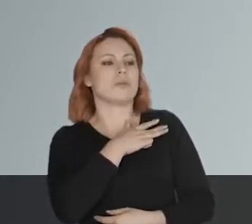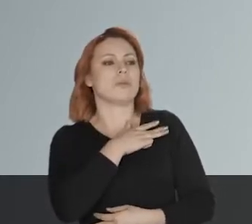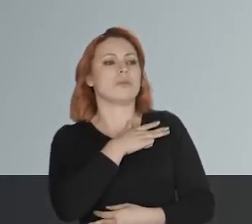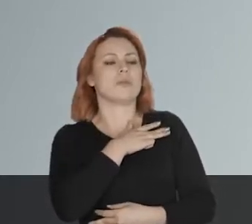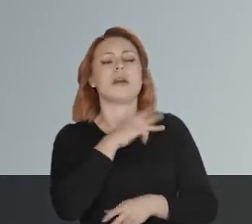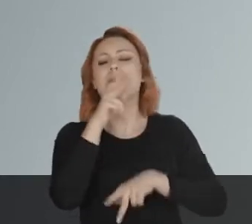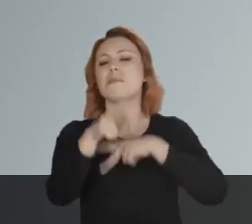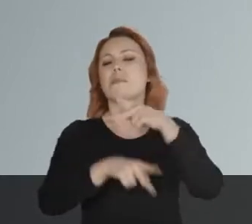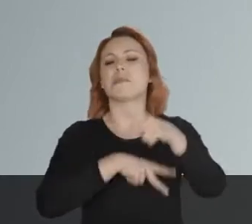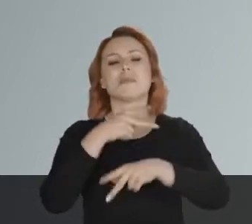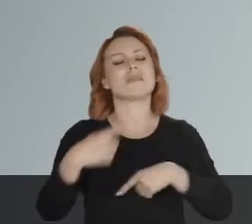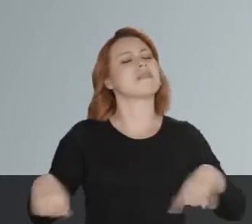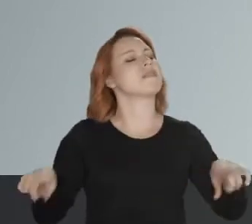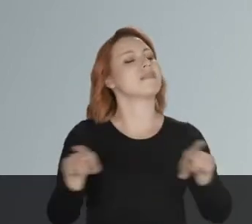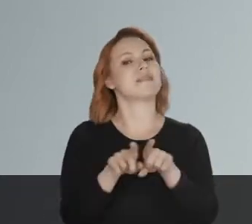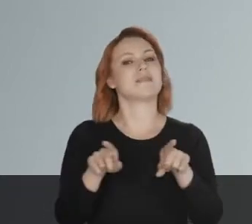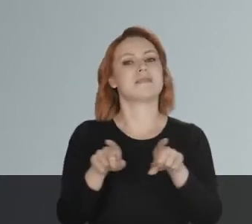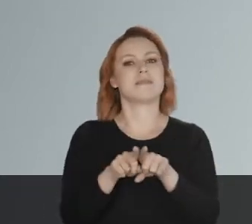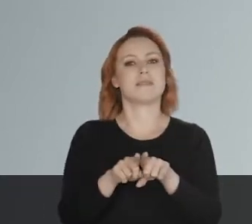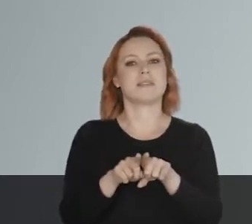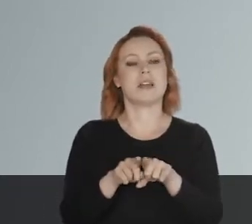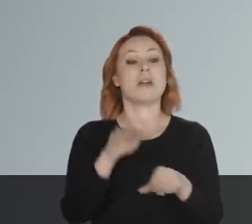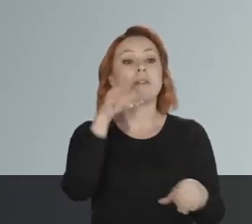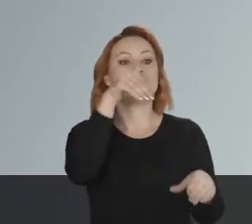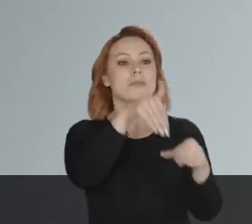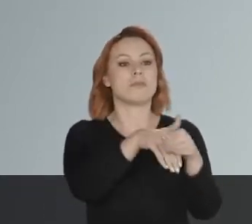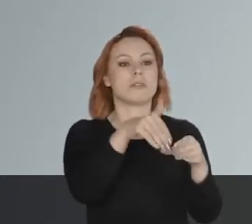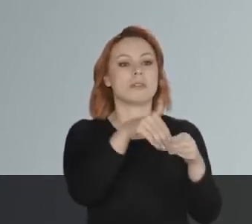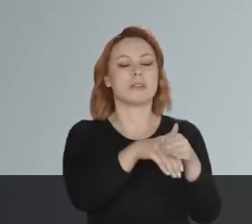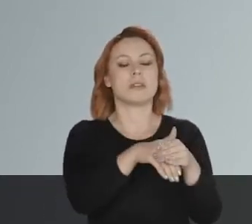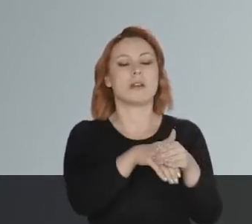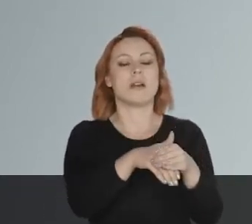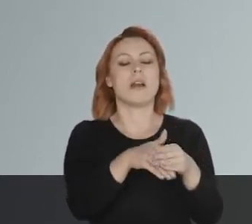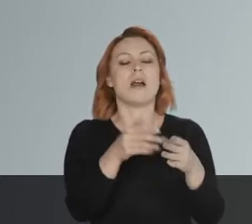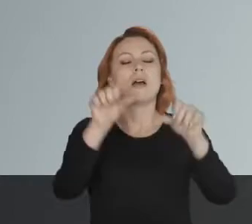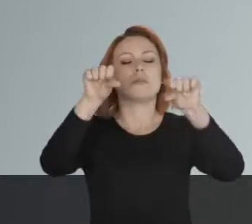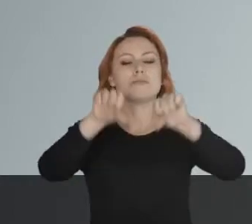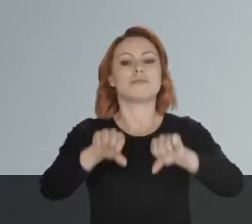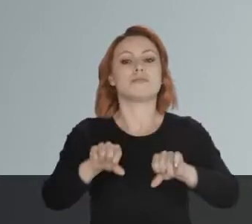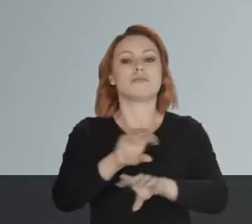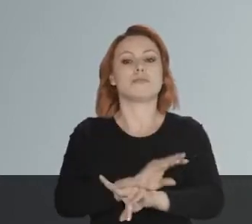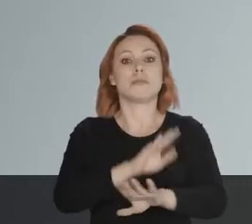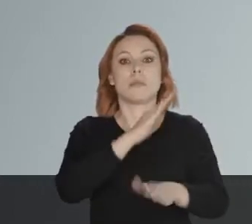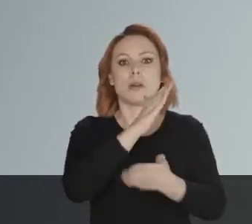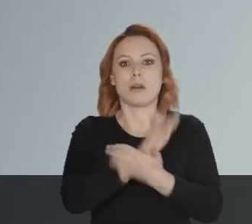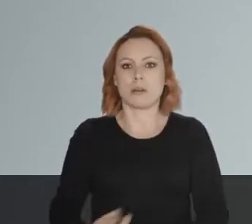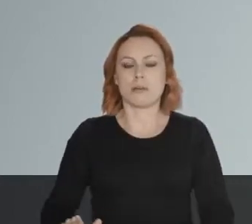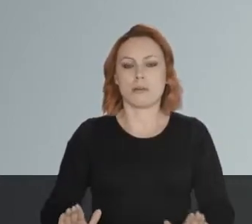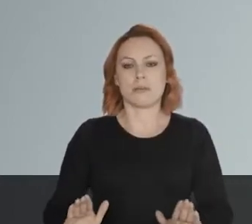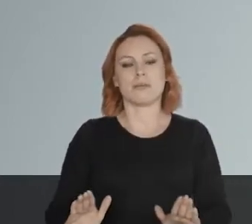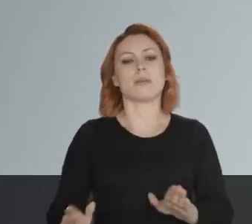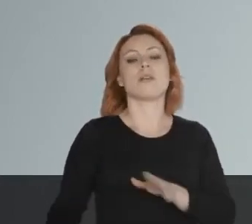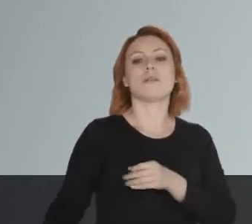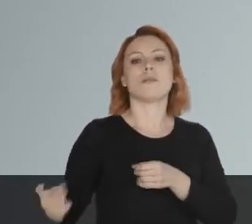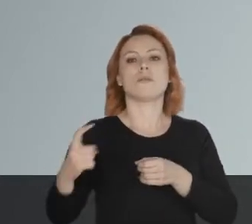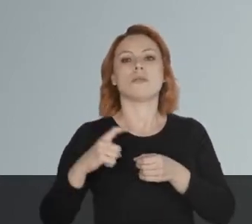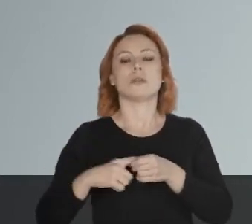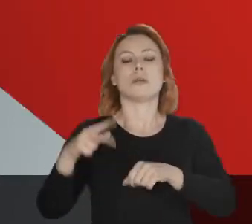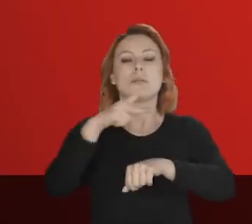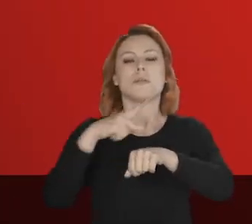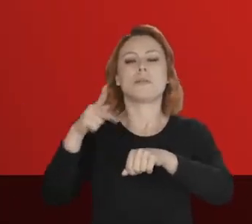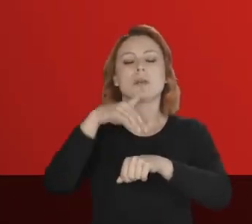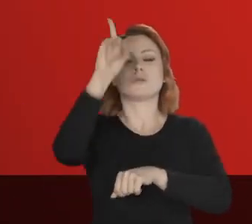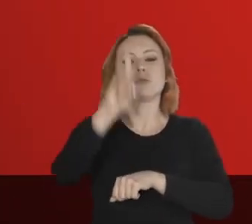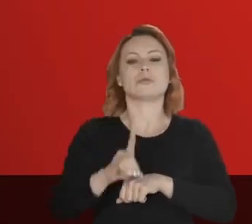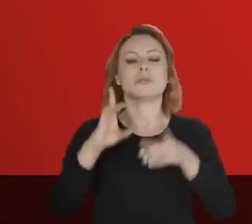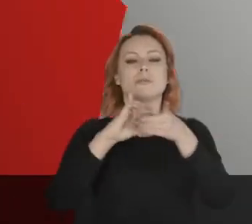de milhões de brasileiros e brasileiras. Vamos às urnas pelo fim dos retrocessos e pela volta do Estado Democrático de